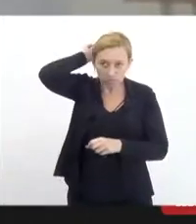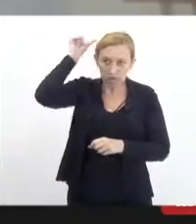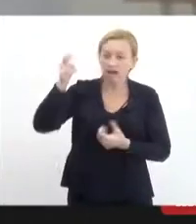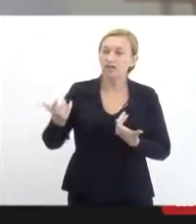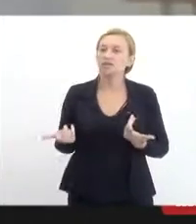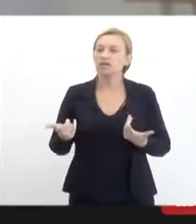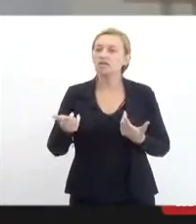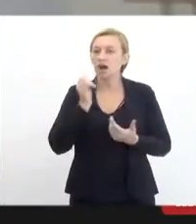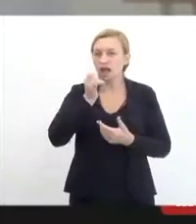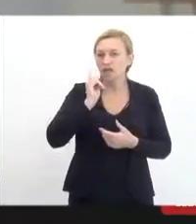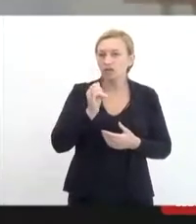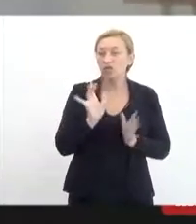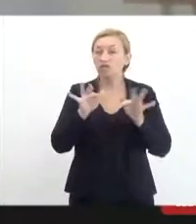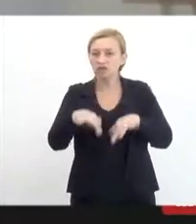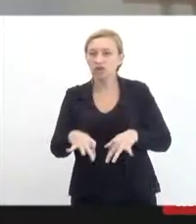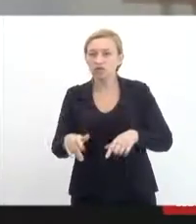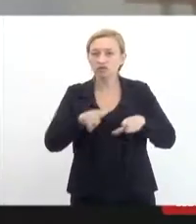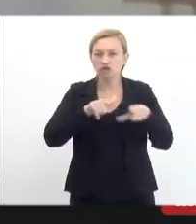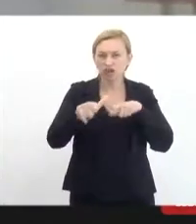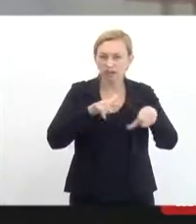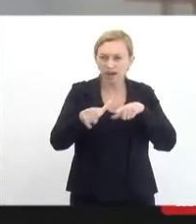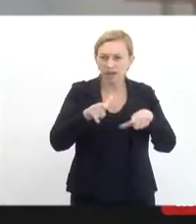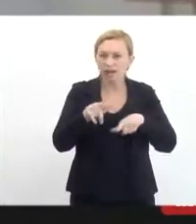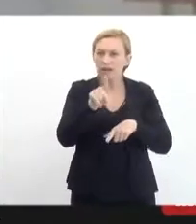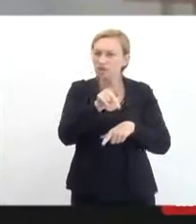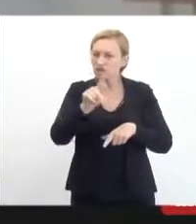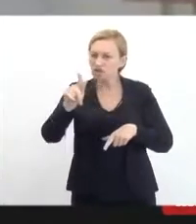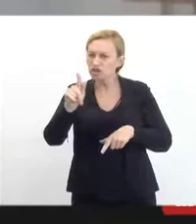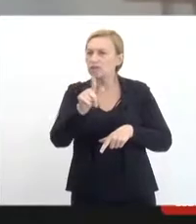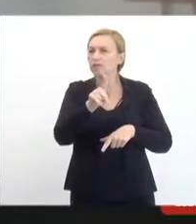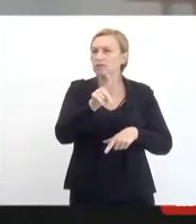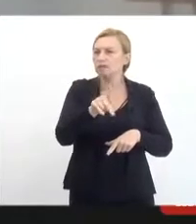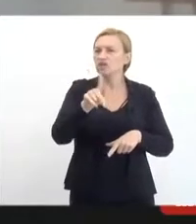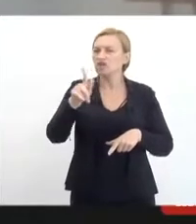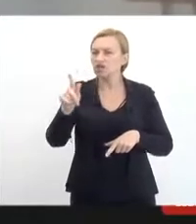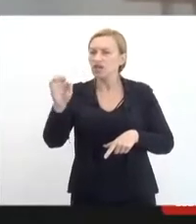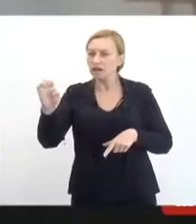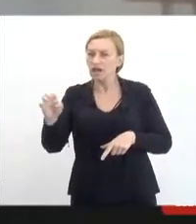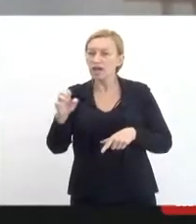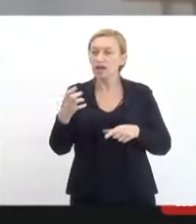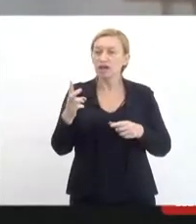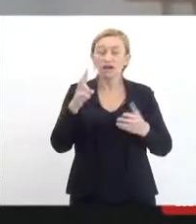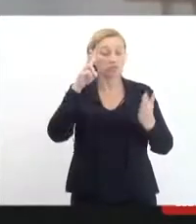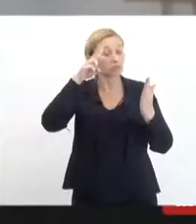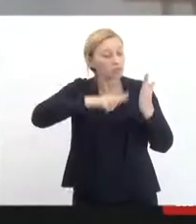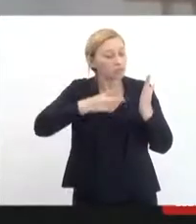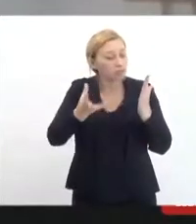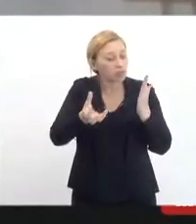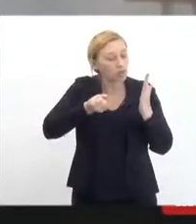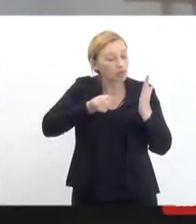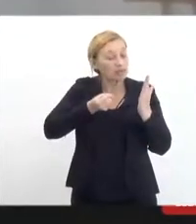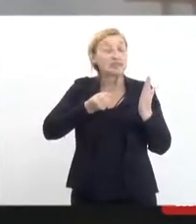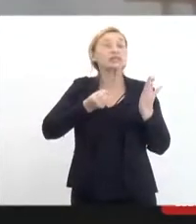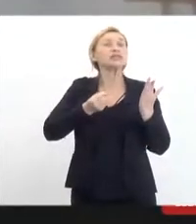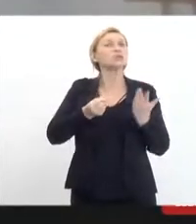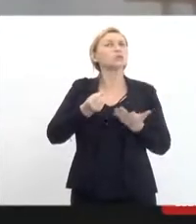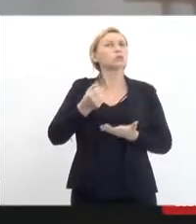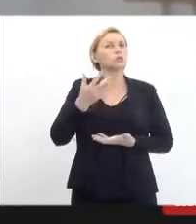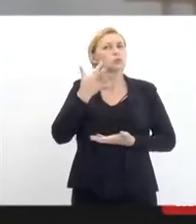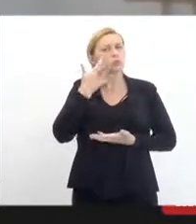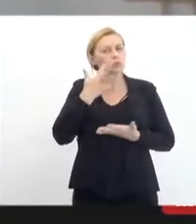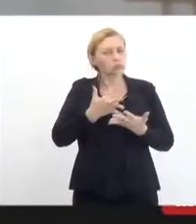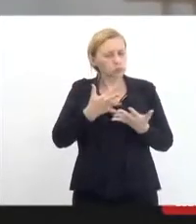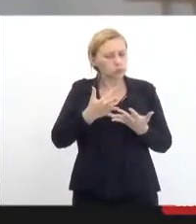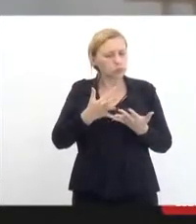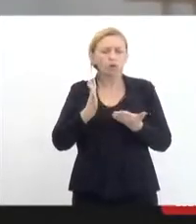no relatório final de trabalhos que a PGE recebeu e que leu com muita atenção, nos chamou muita atenção a menção